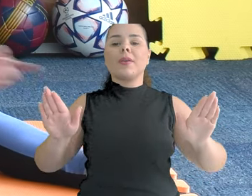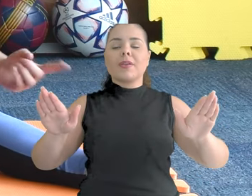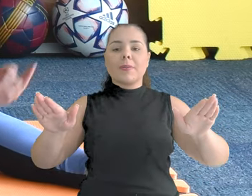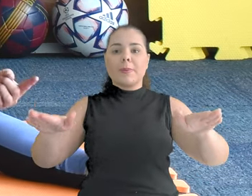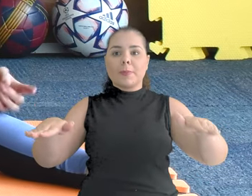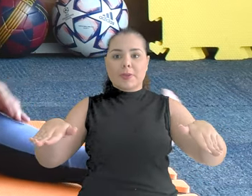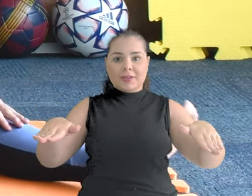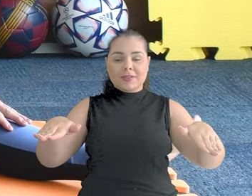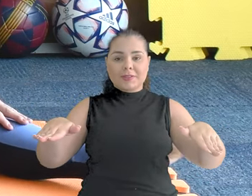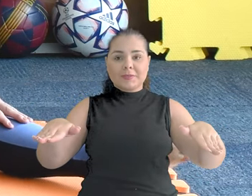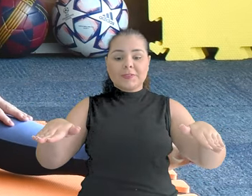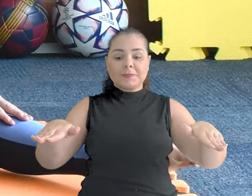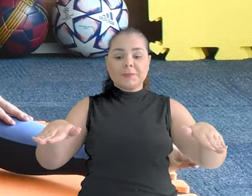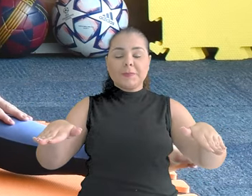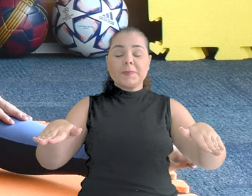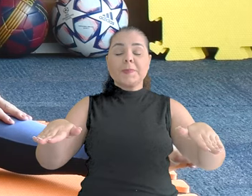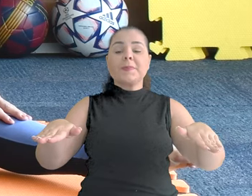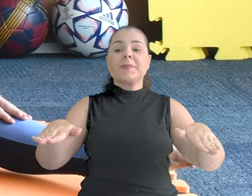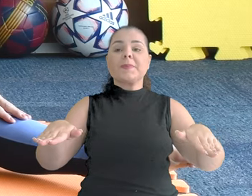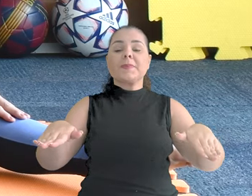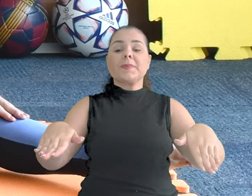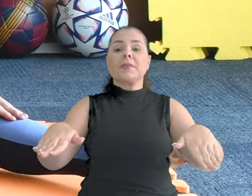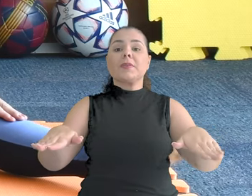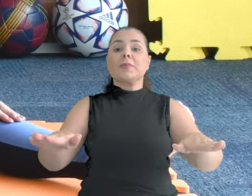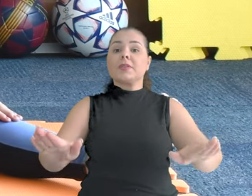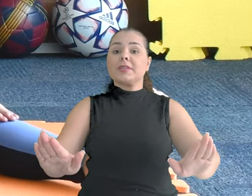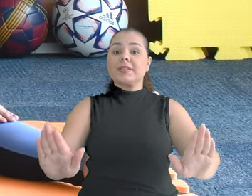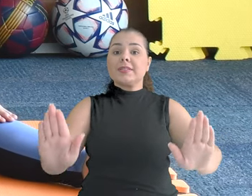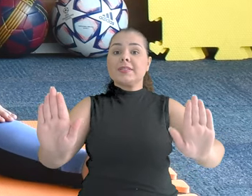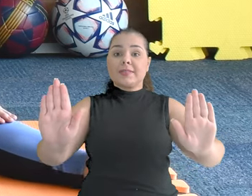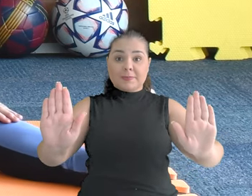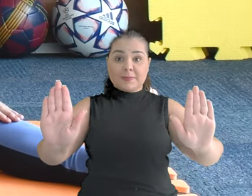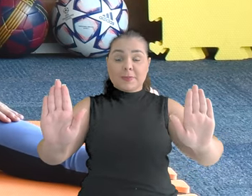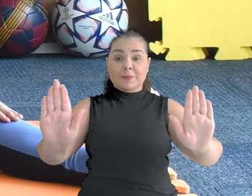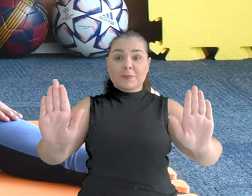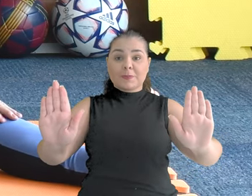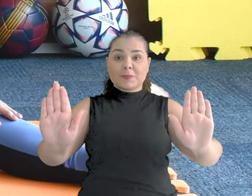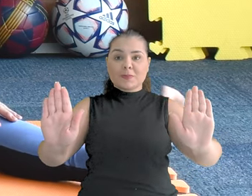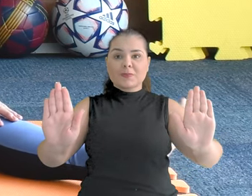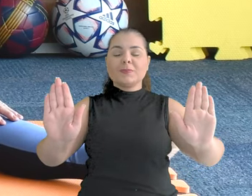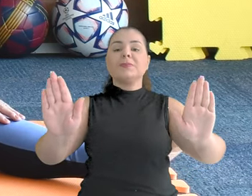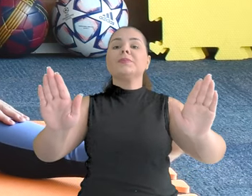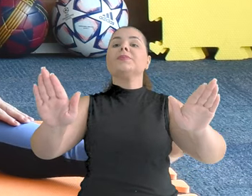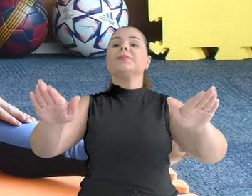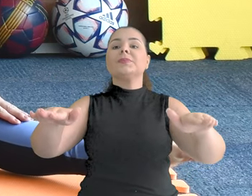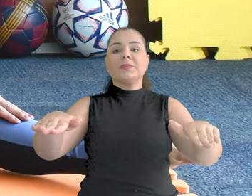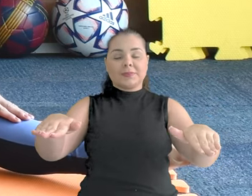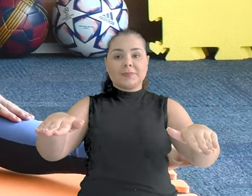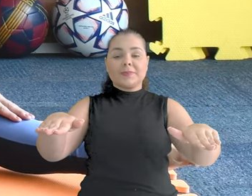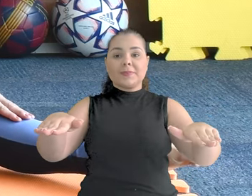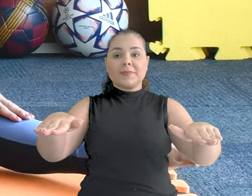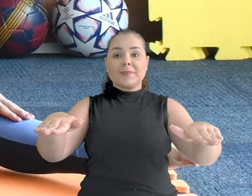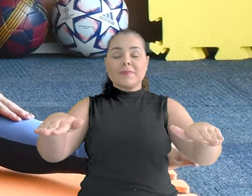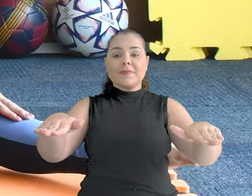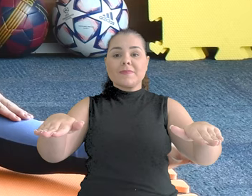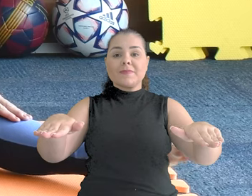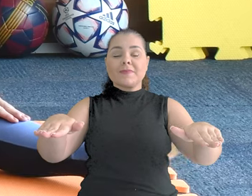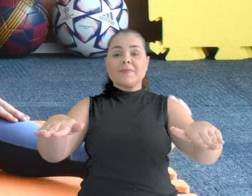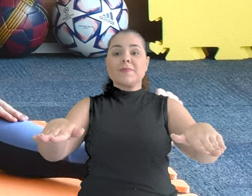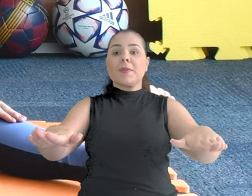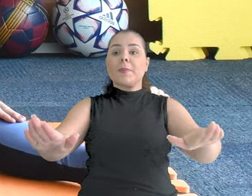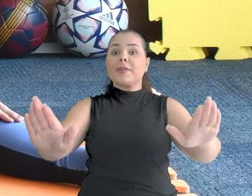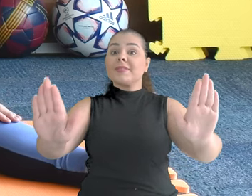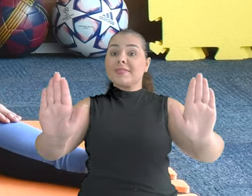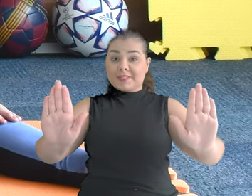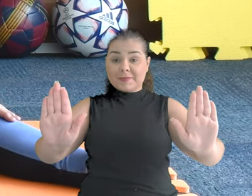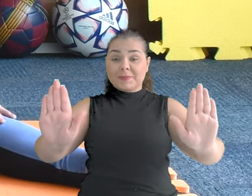cima, para baixo. Ponta do pé para cima, ponta do pé para baixo,